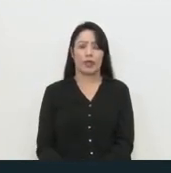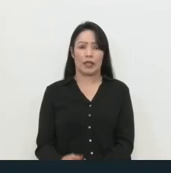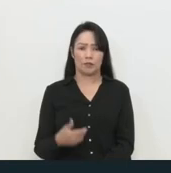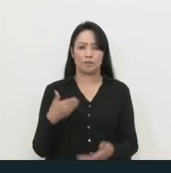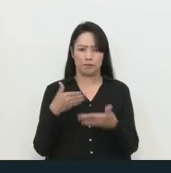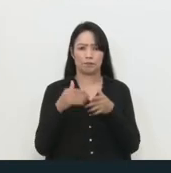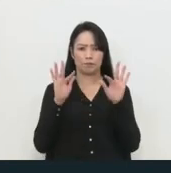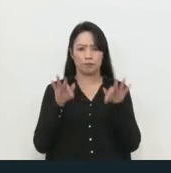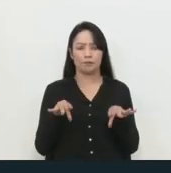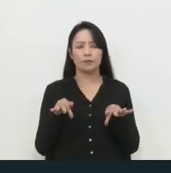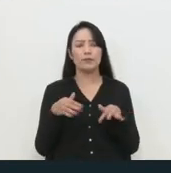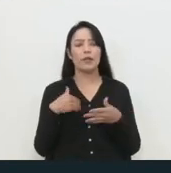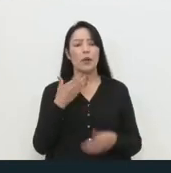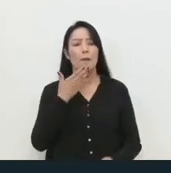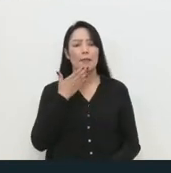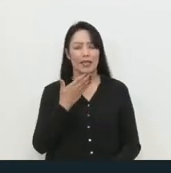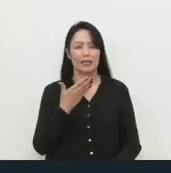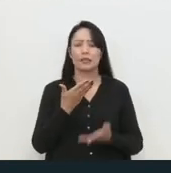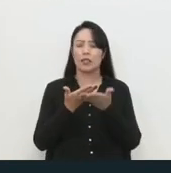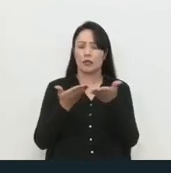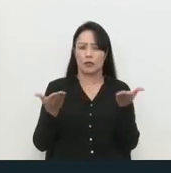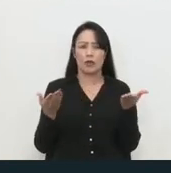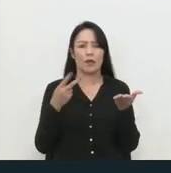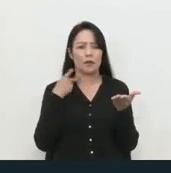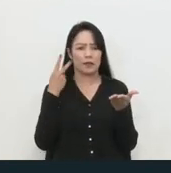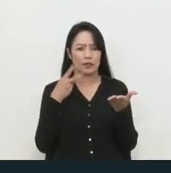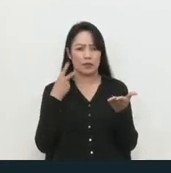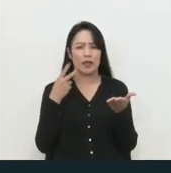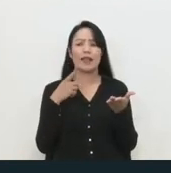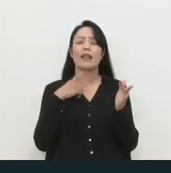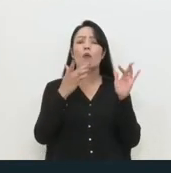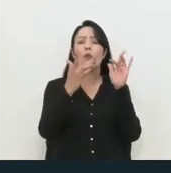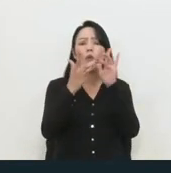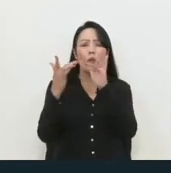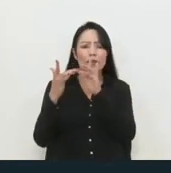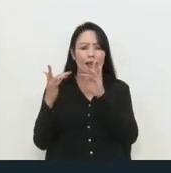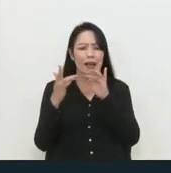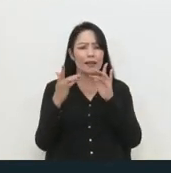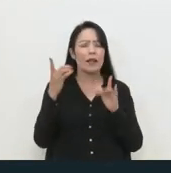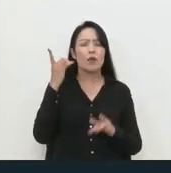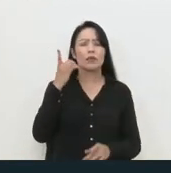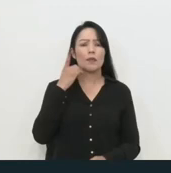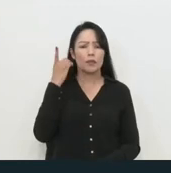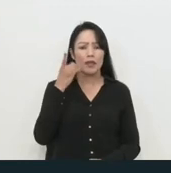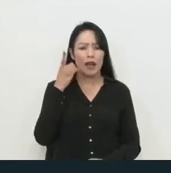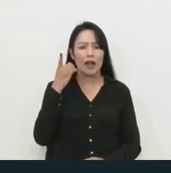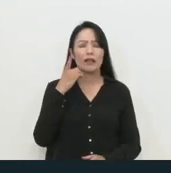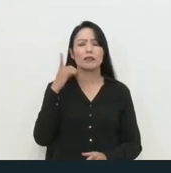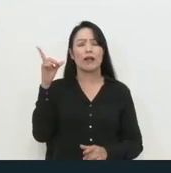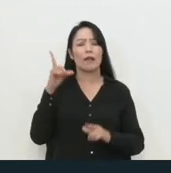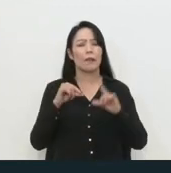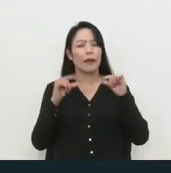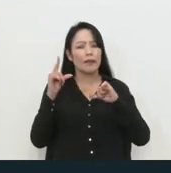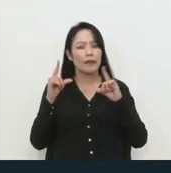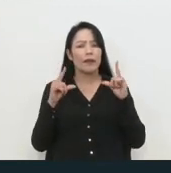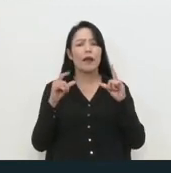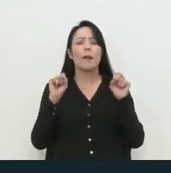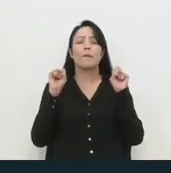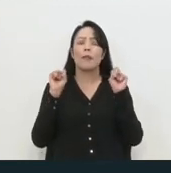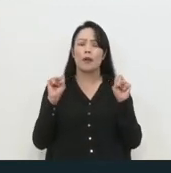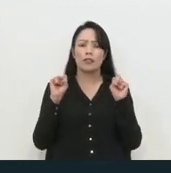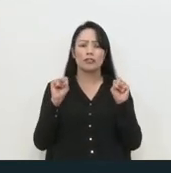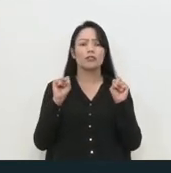eu peço aqui os nobres pares que tiver contato com os deputados em Brasília ou na Assembleia que peçam para que possam